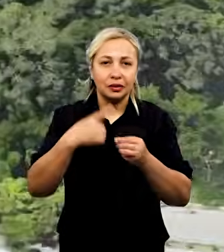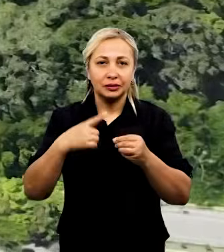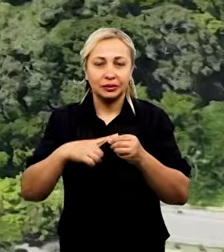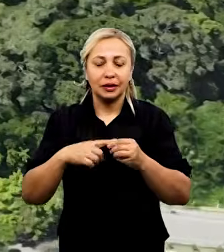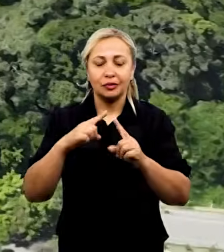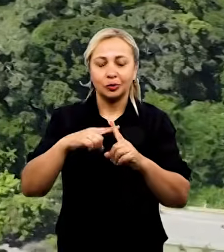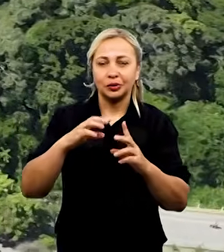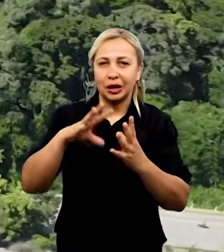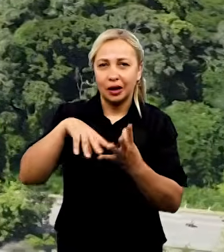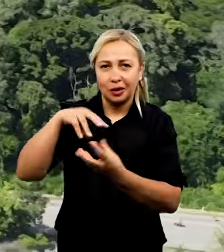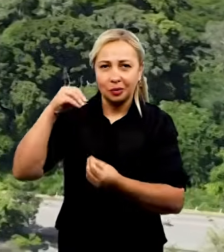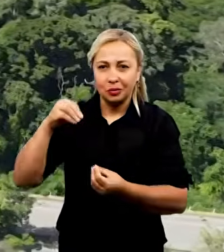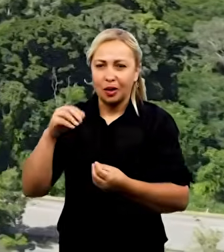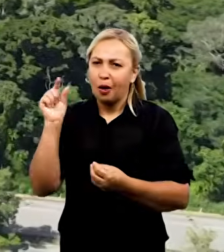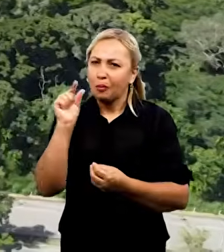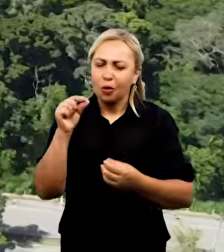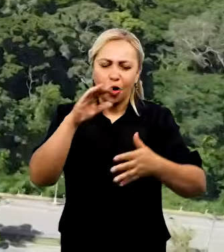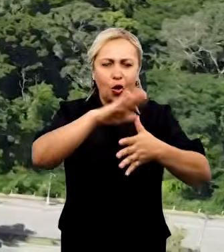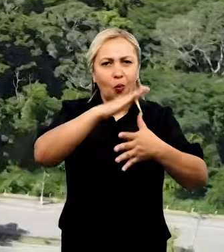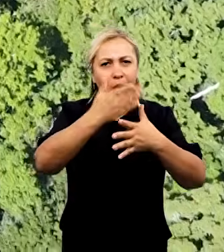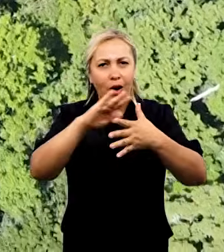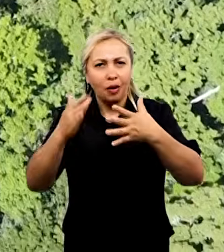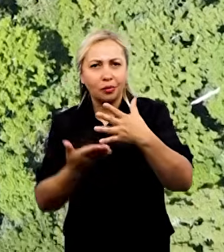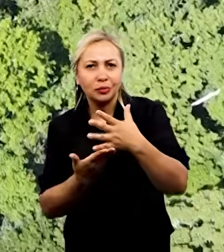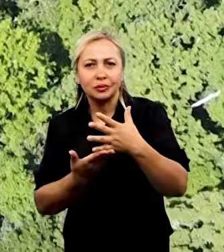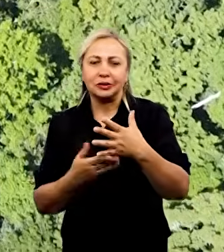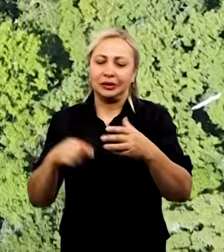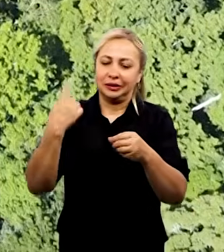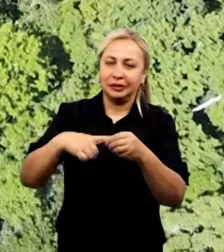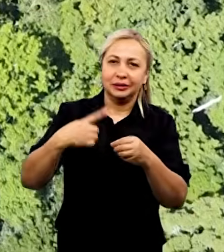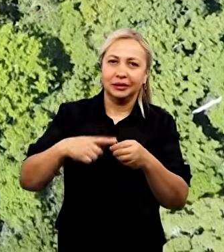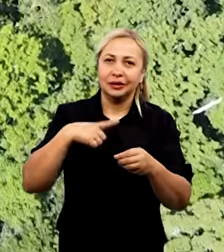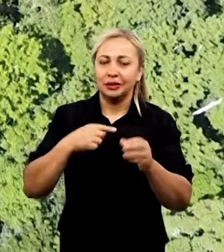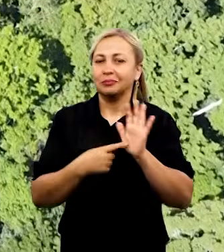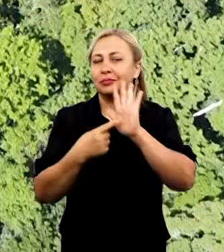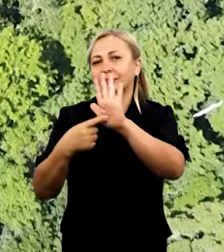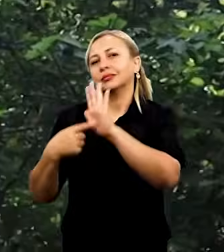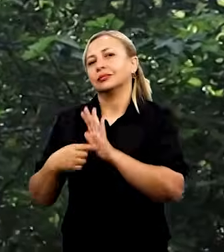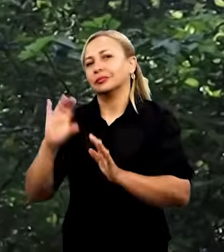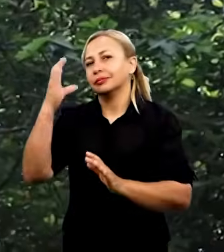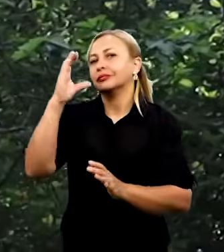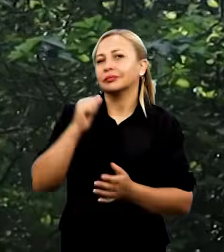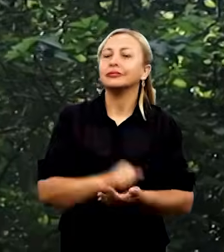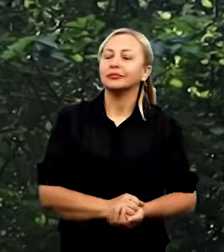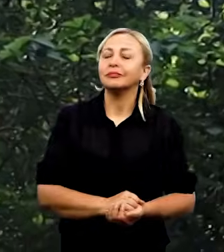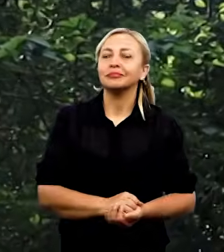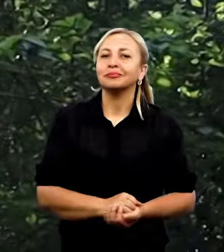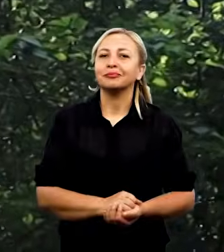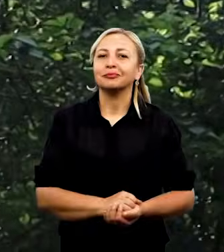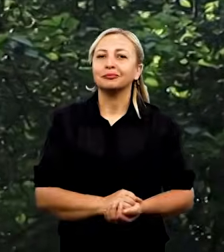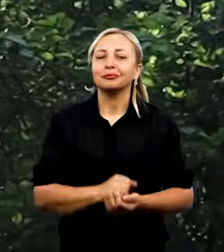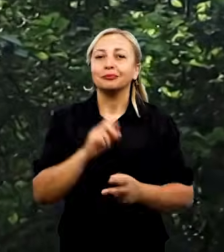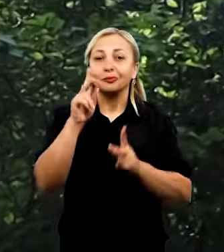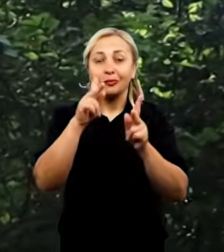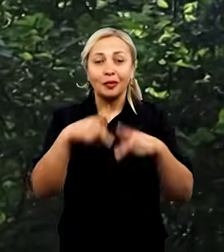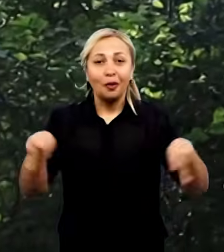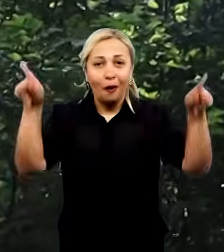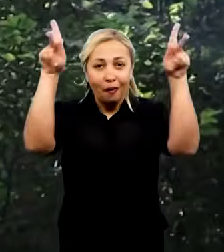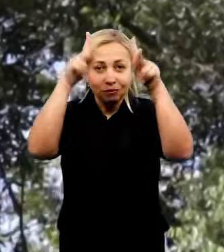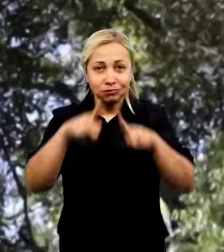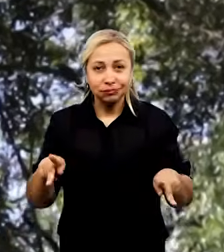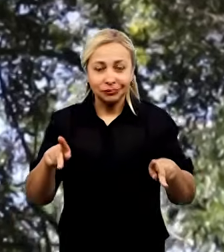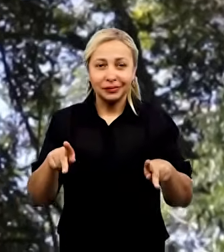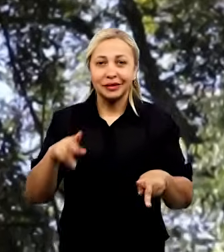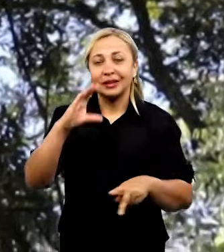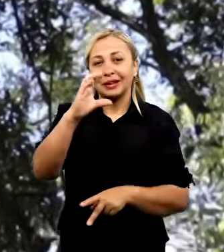Em meio à área urbana de Cruz das Almas, um dos poucos remanescentes de Mata Atlântica da cidade vem sendo revelado pela ciência.